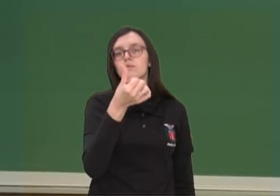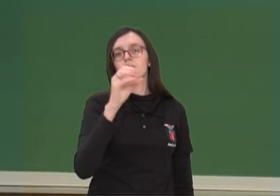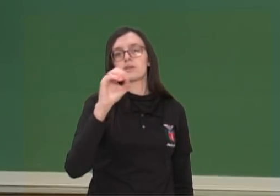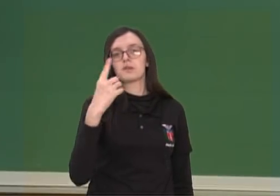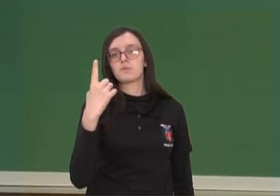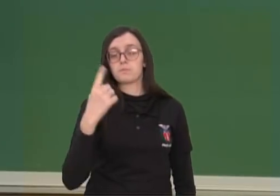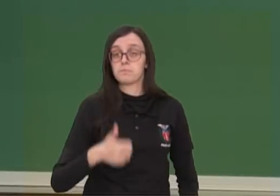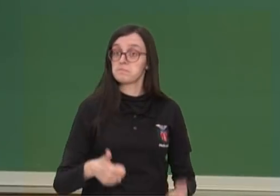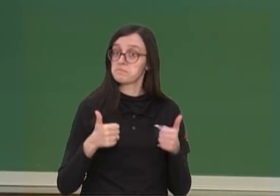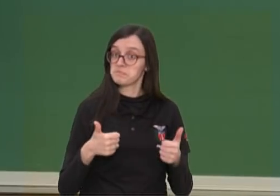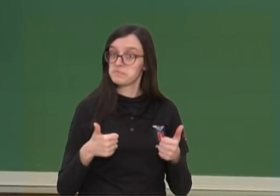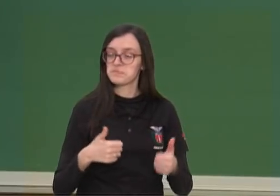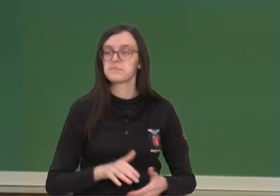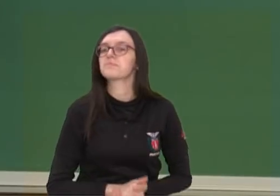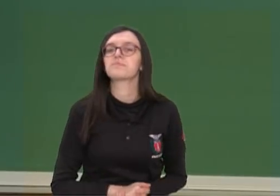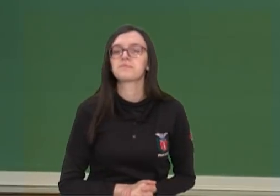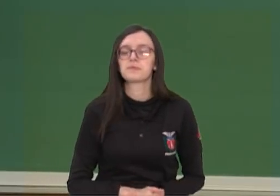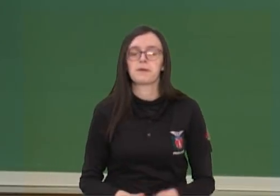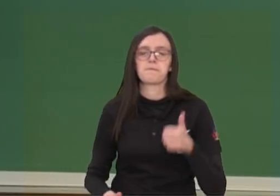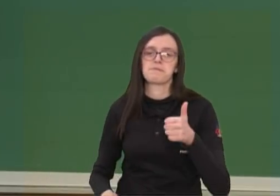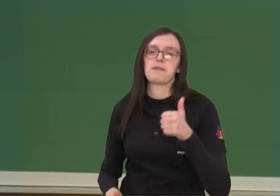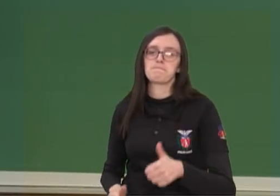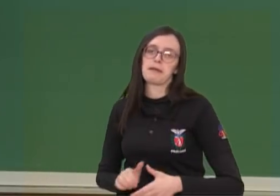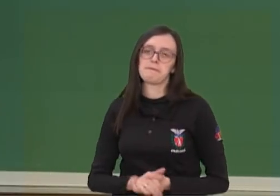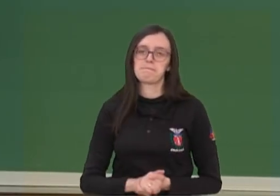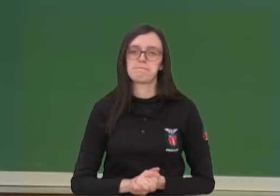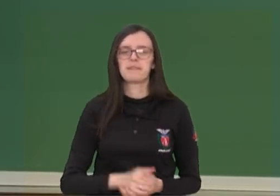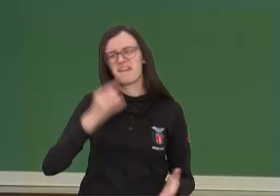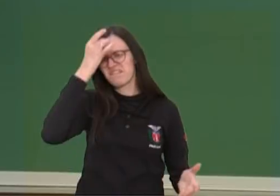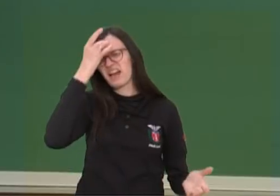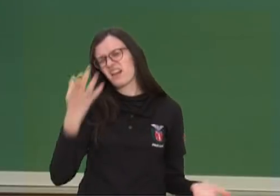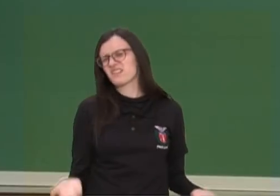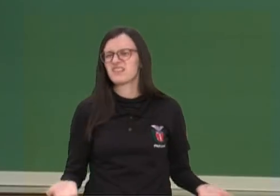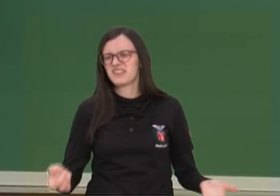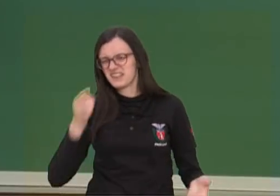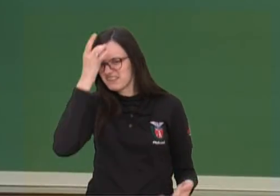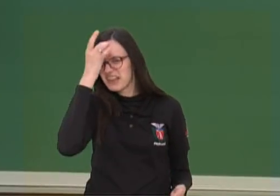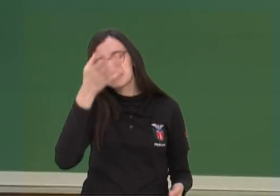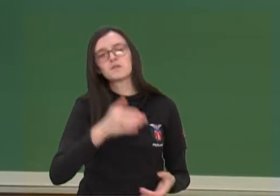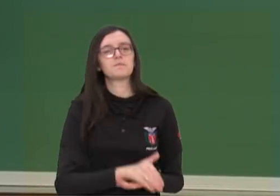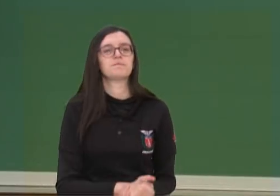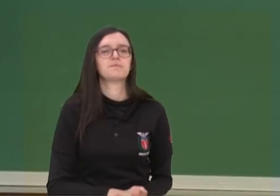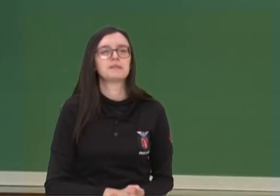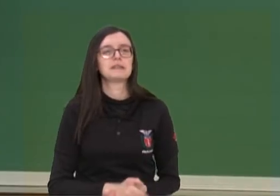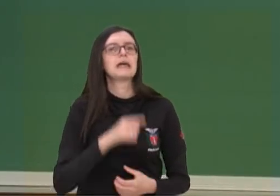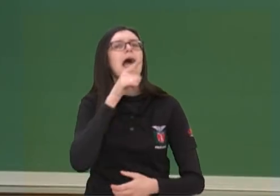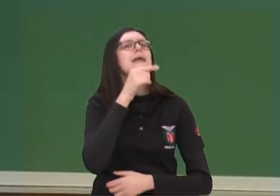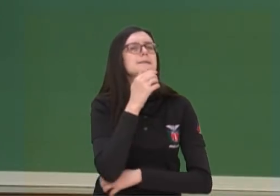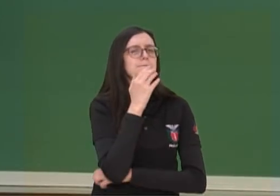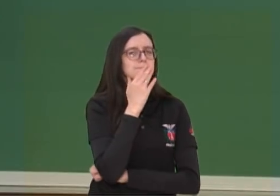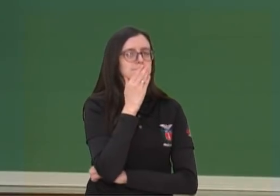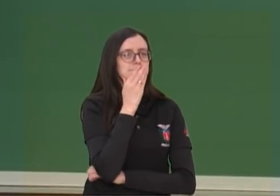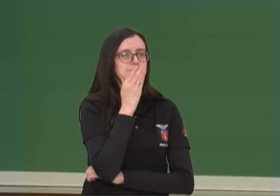45.601. Tudo bem? Muito bem. Bem facinho essa conta aqui, né? E essa?